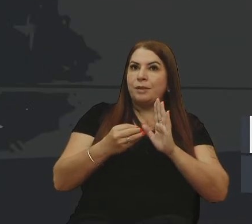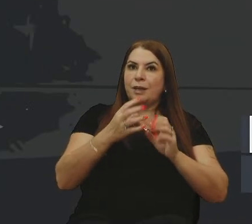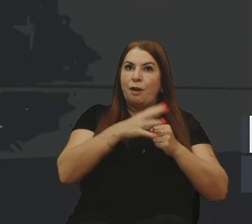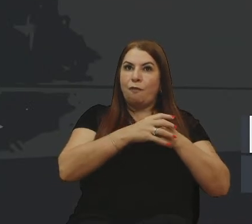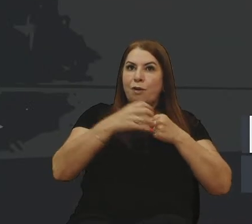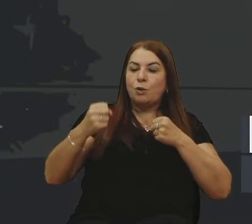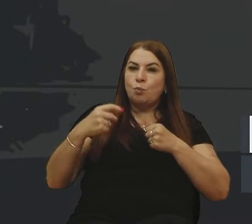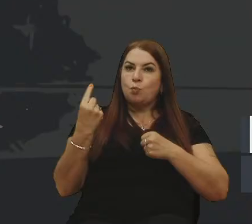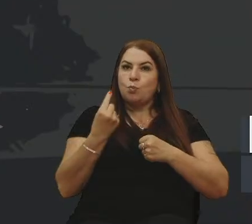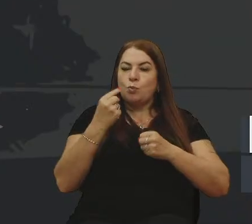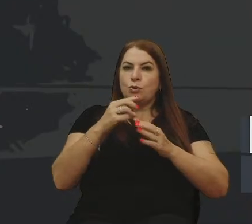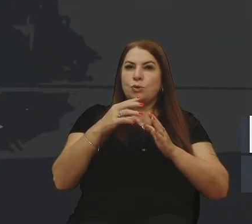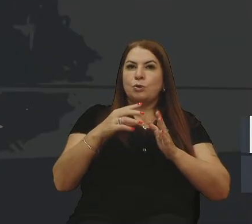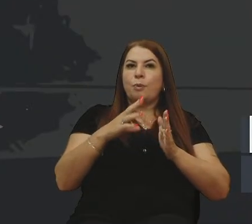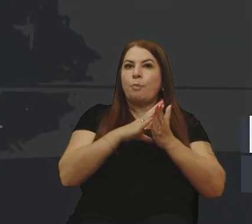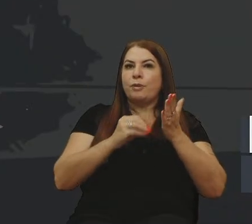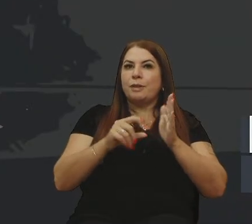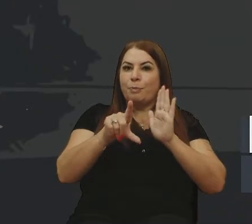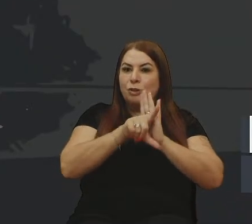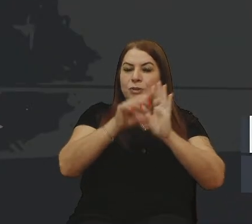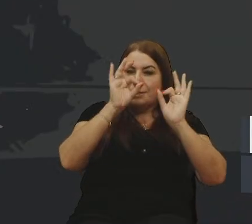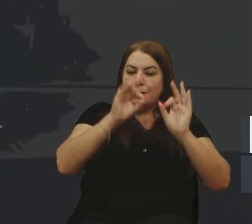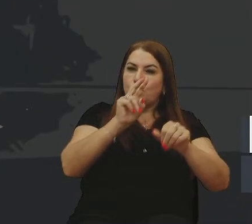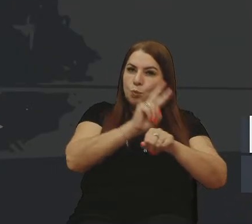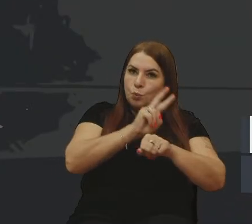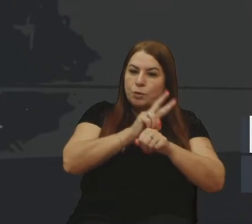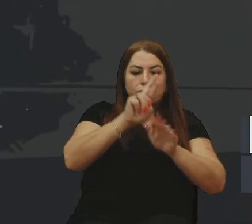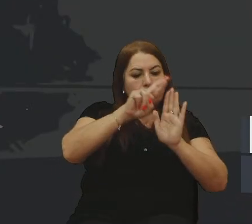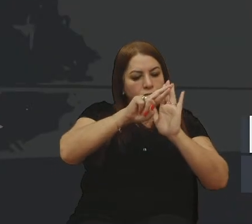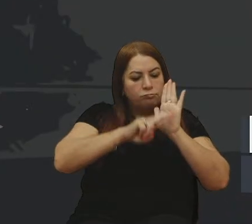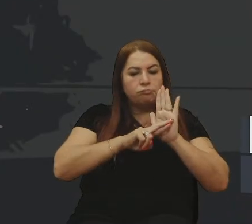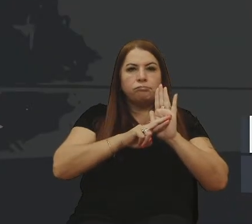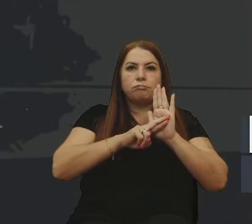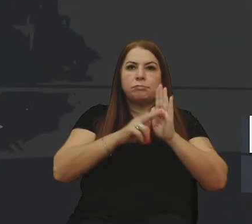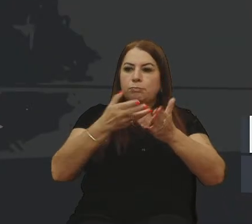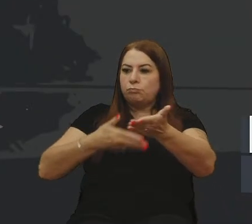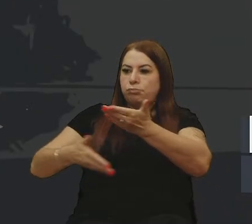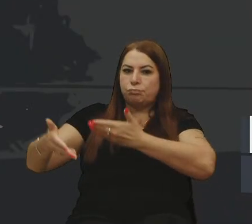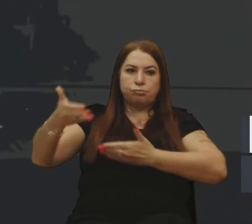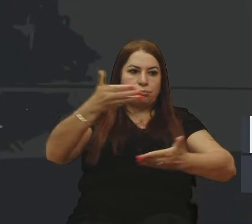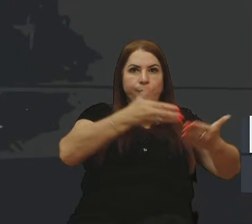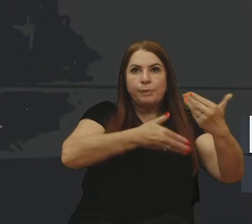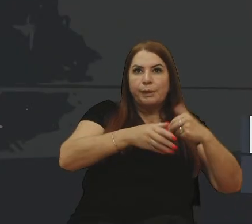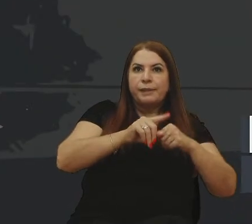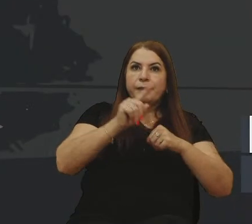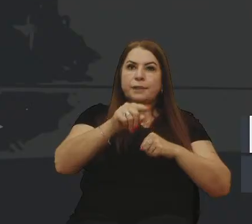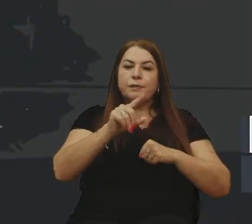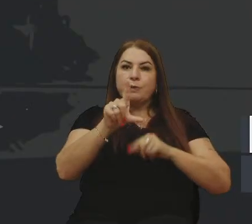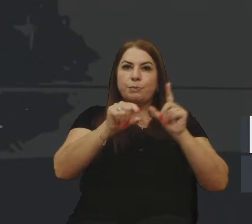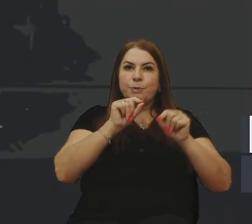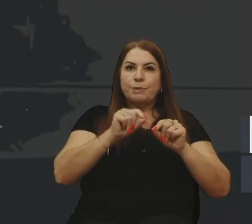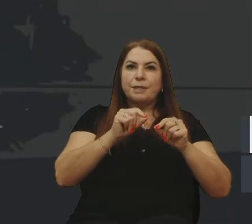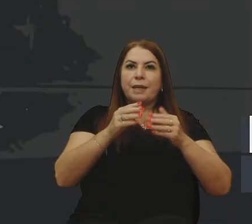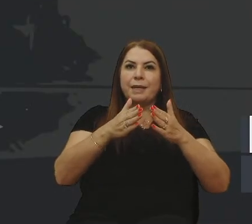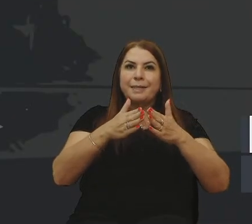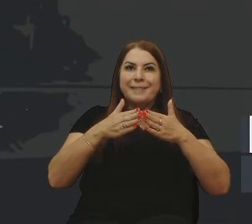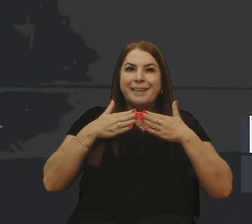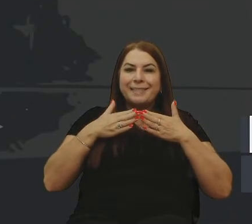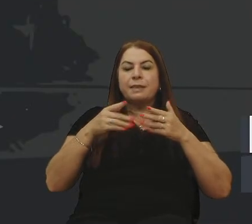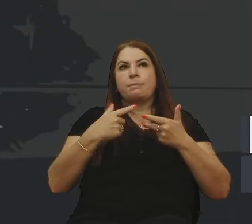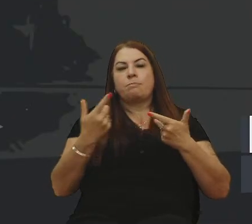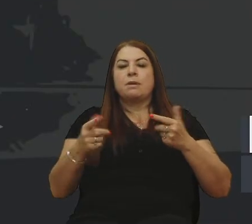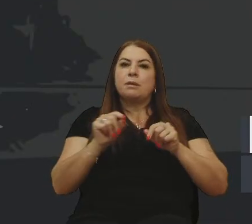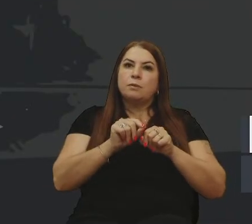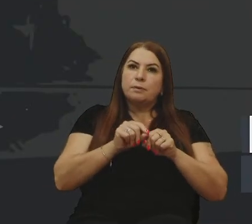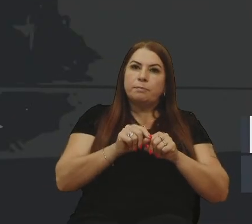modelo no Brasil que tem uma legislação que protege esse regimento comercial entre ambas as partes. Se você optar por licenciamento, você já